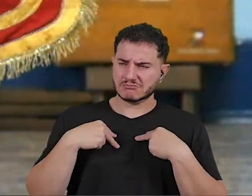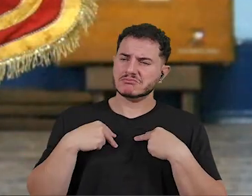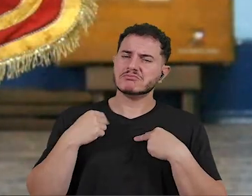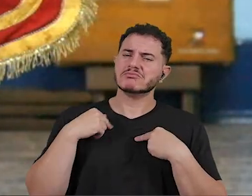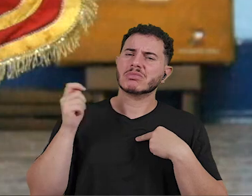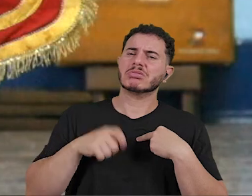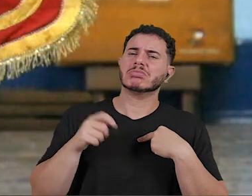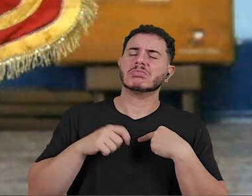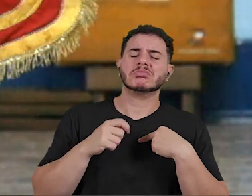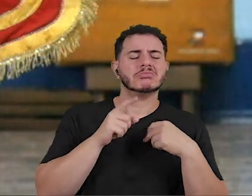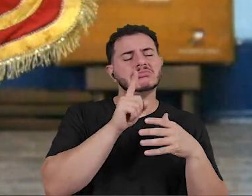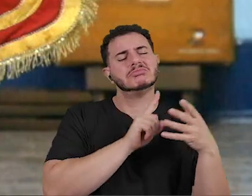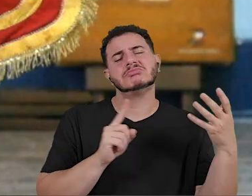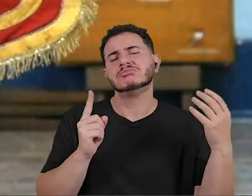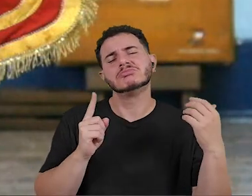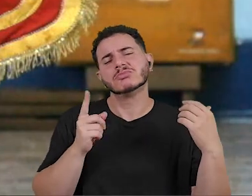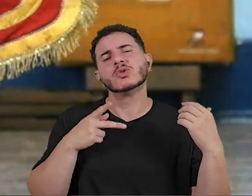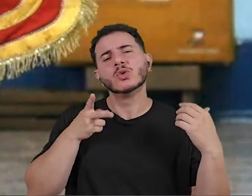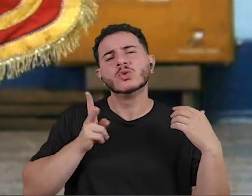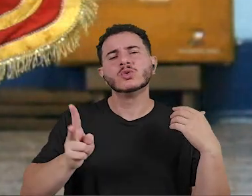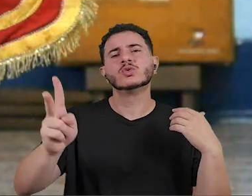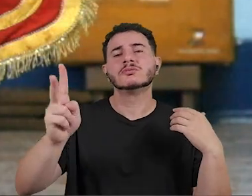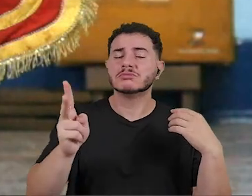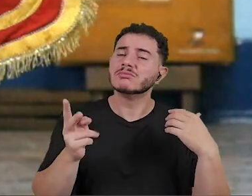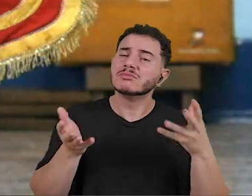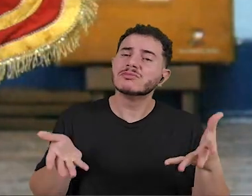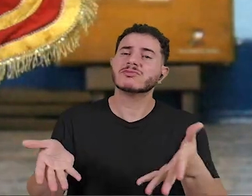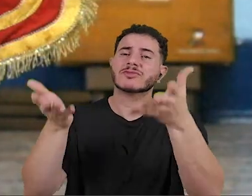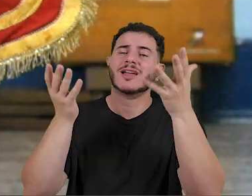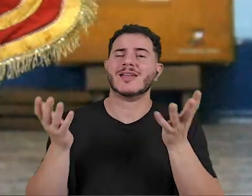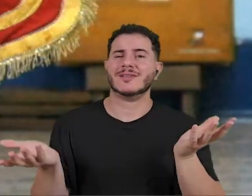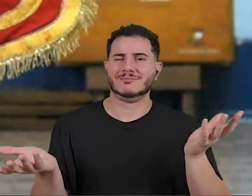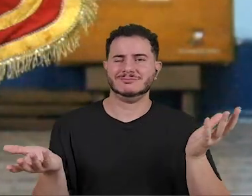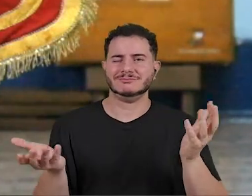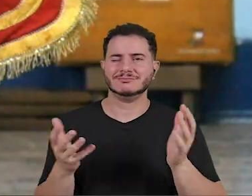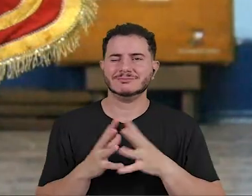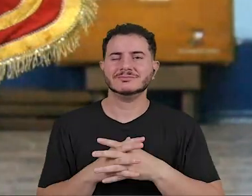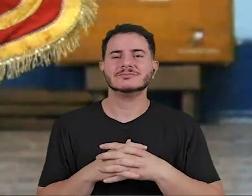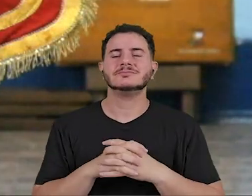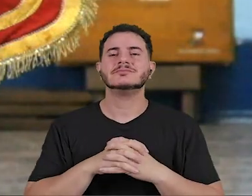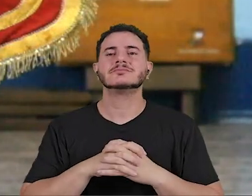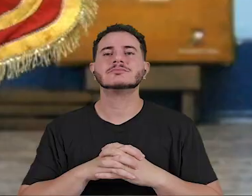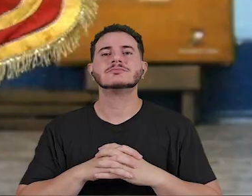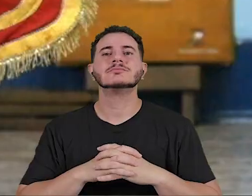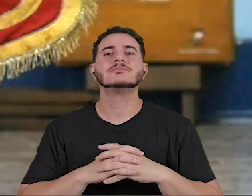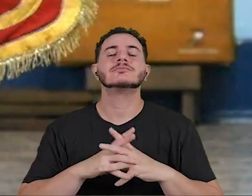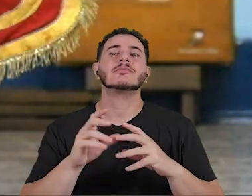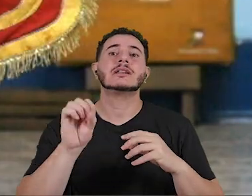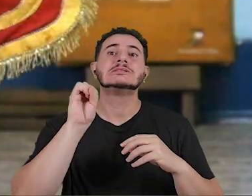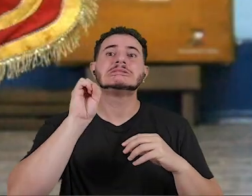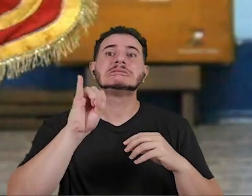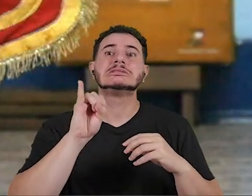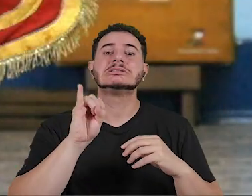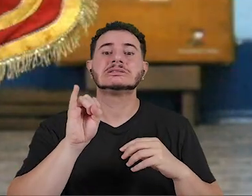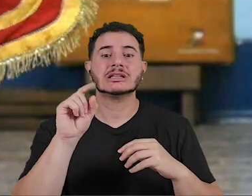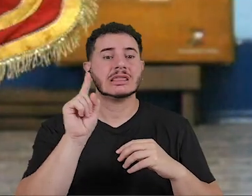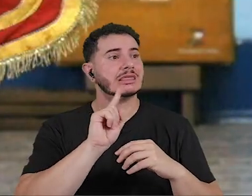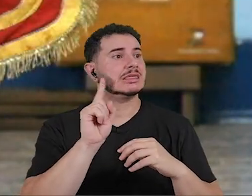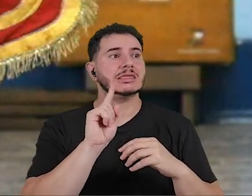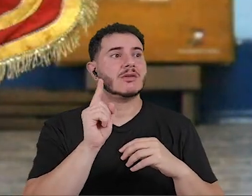acho que se não cantam, se não falam, a pergunta deve ser